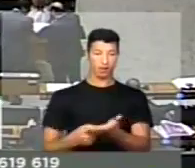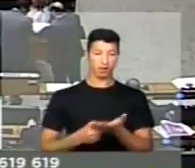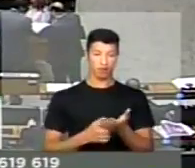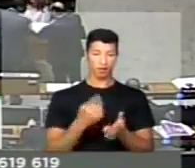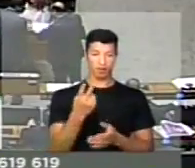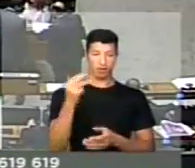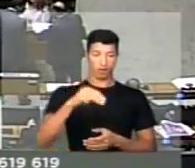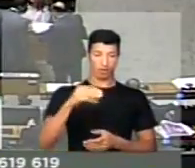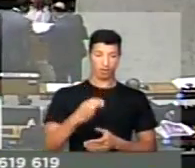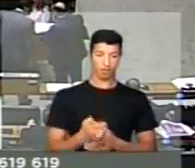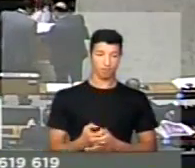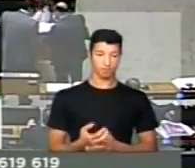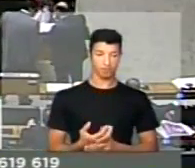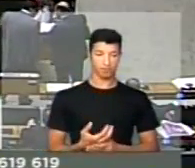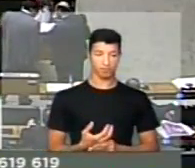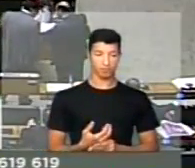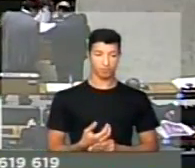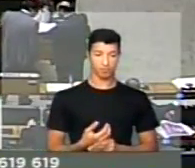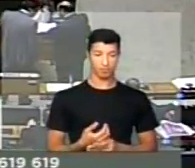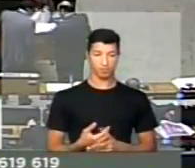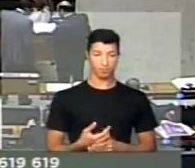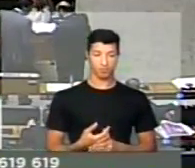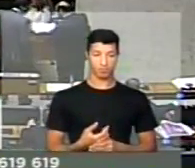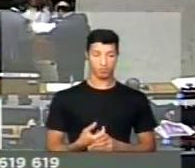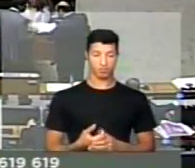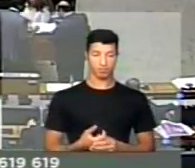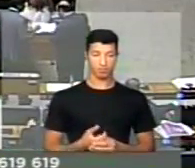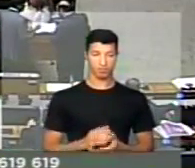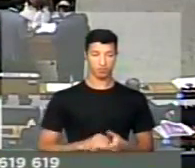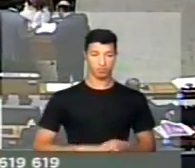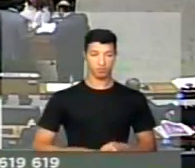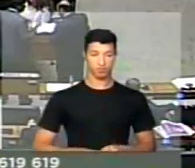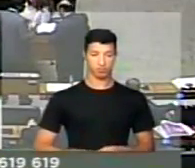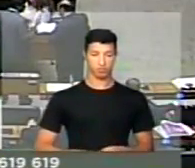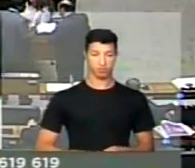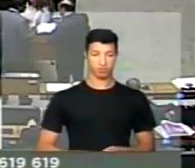presidente, dois nós minutos, já estamos deputado na terceira Paulo sessão Teixeira. Discutindo, nós vamos deputado voltar essa discussão de novo.